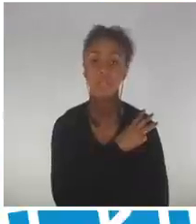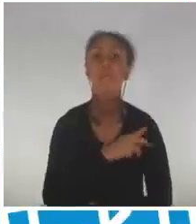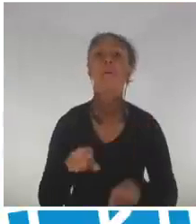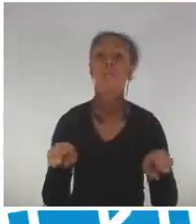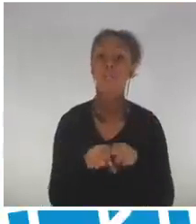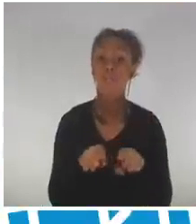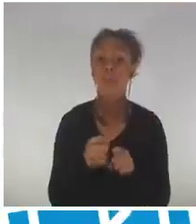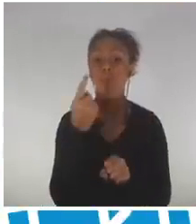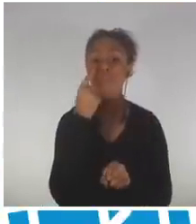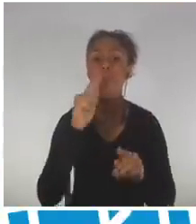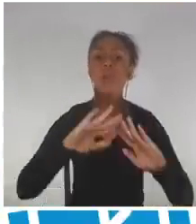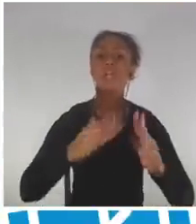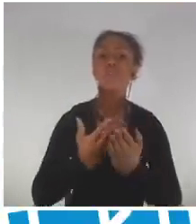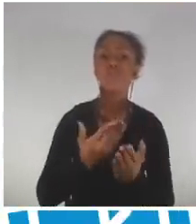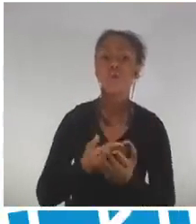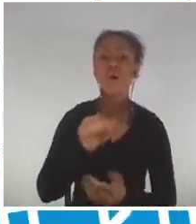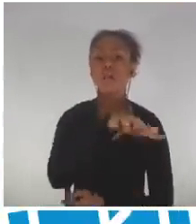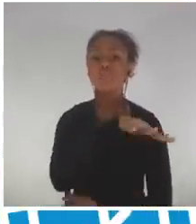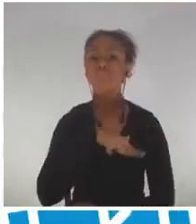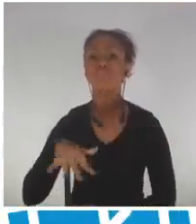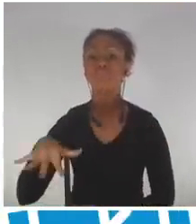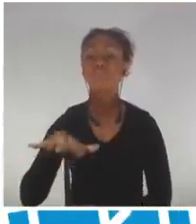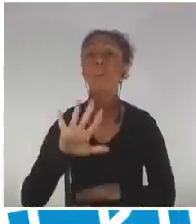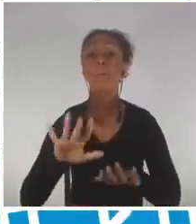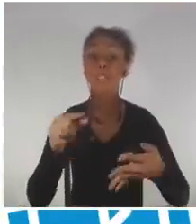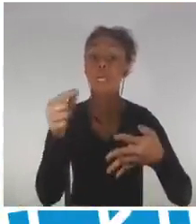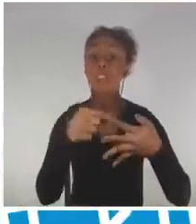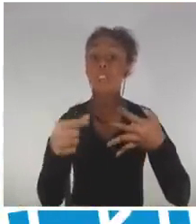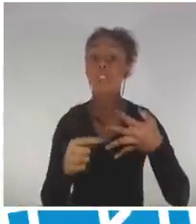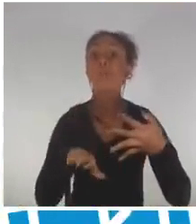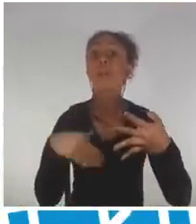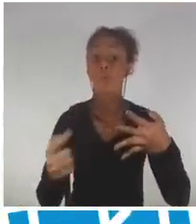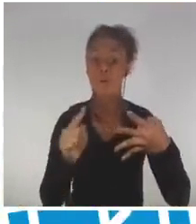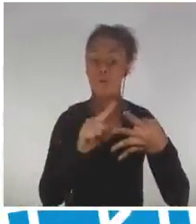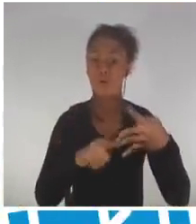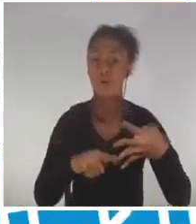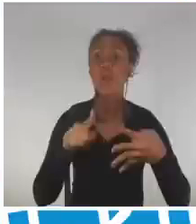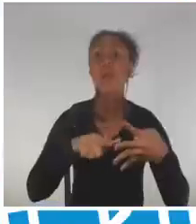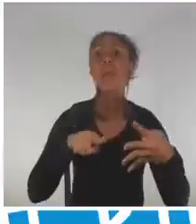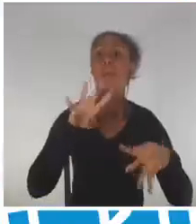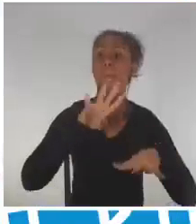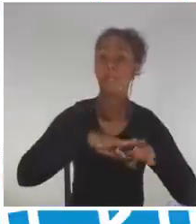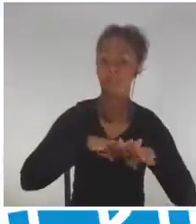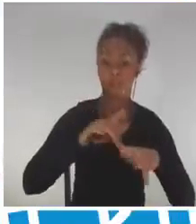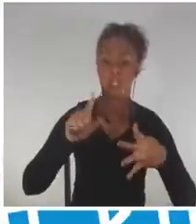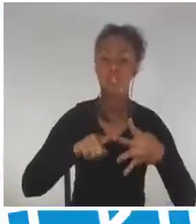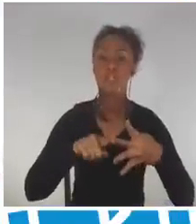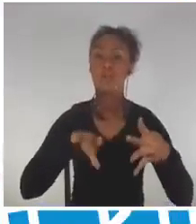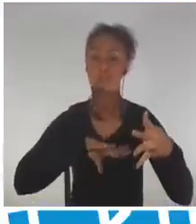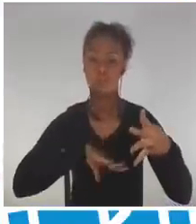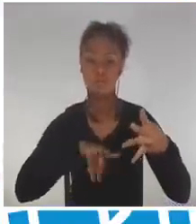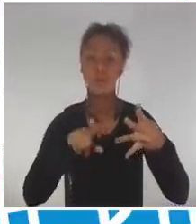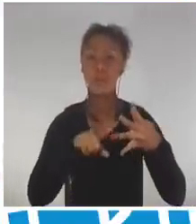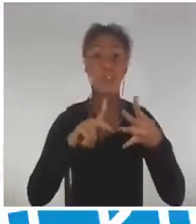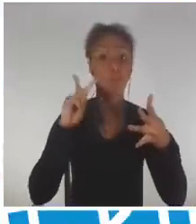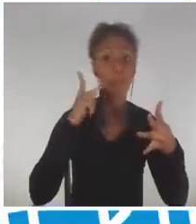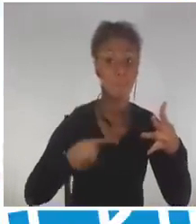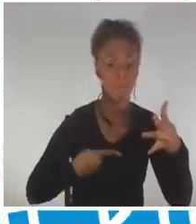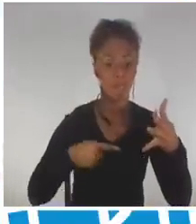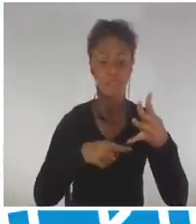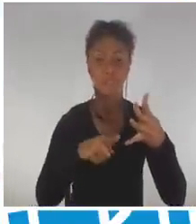escolas, né, de 4 disciplinas, matemática, língua portuguesa, ciências humanas e ciências da natureza, né,